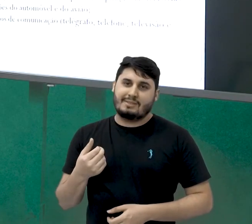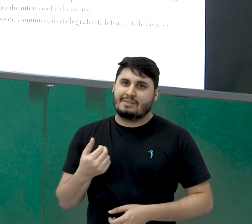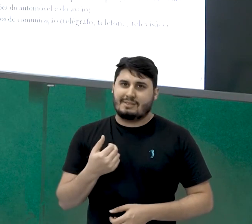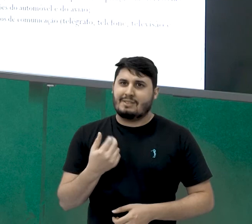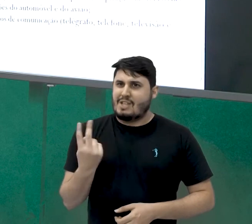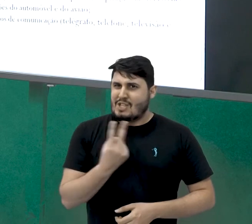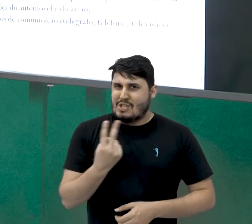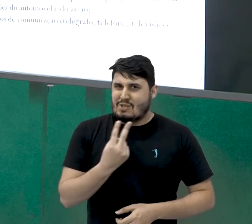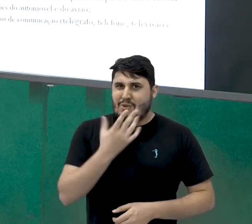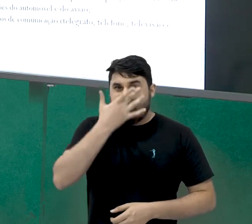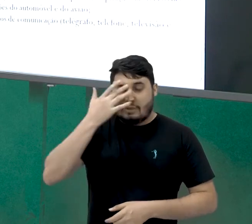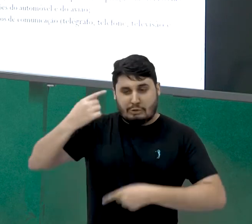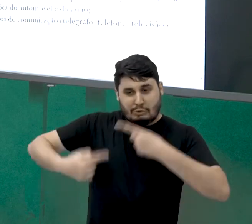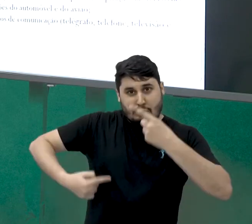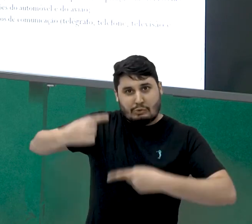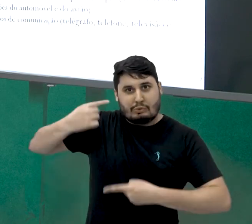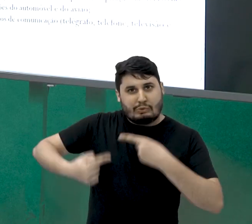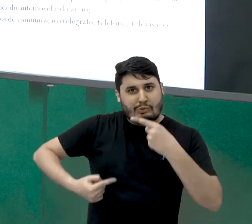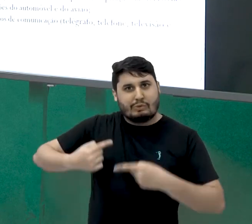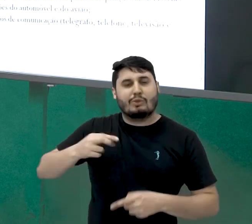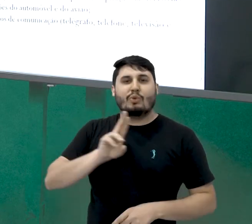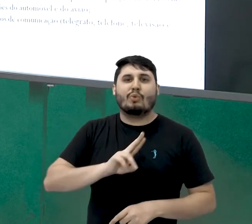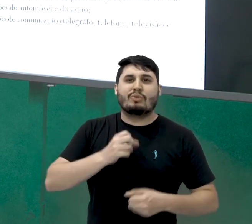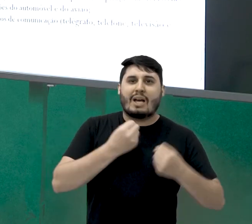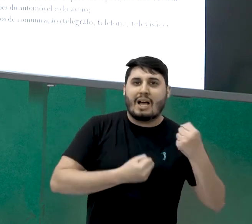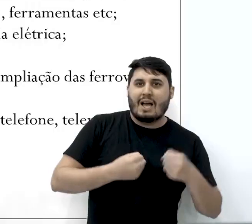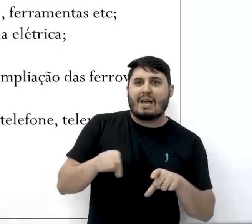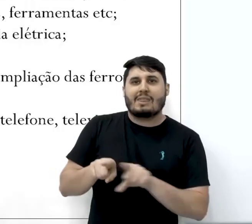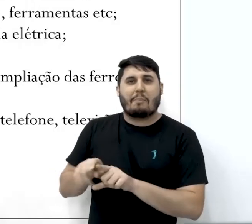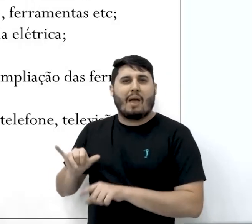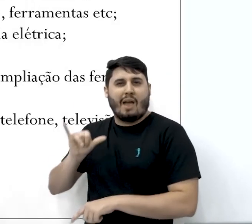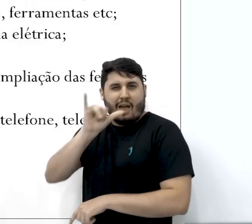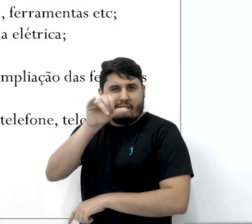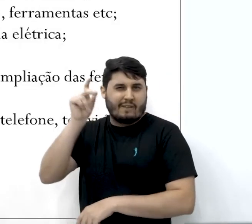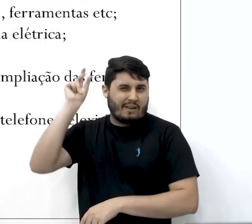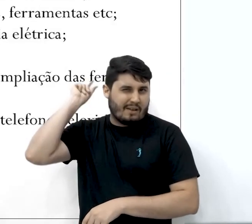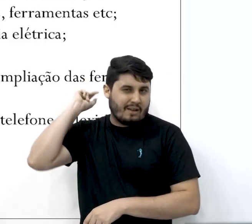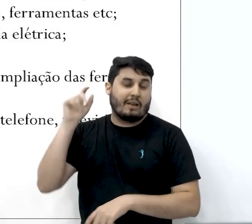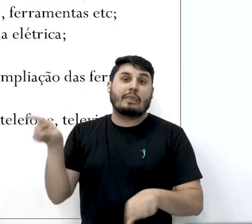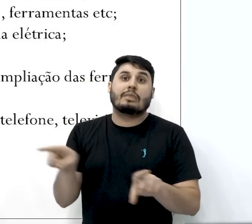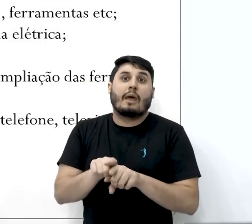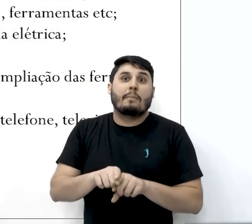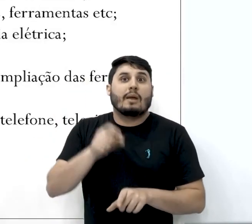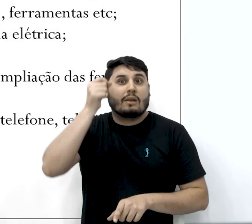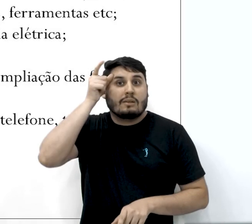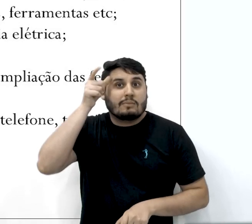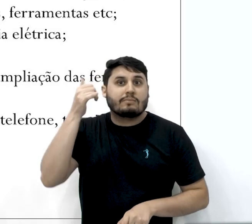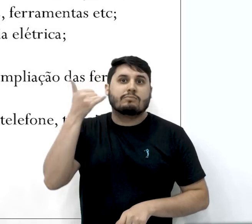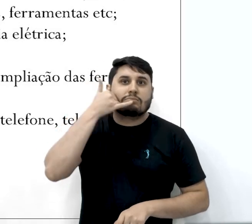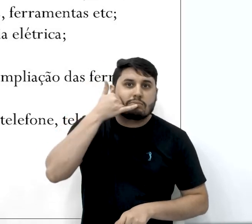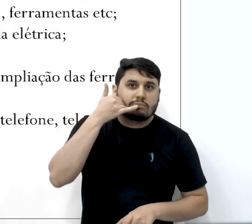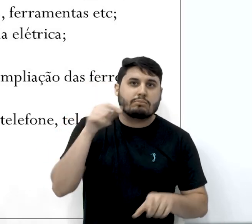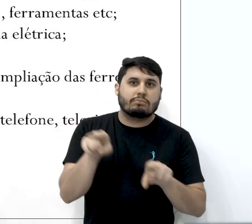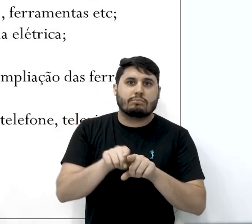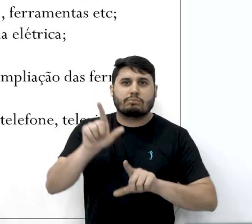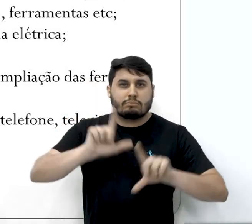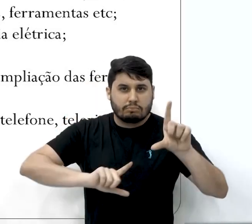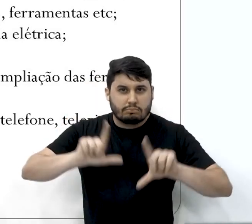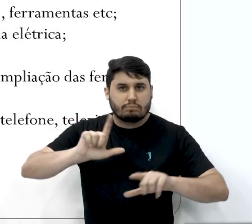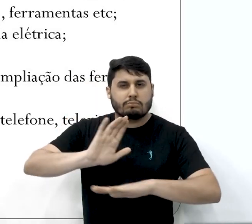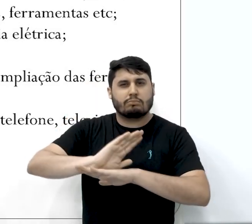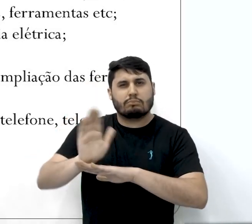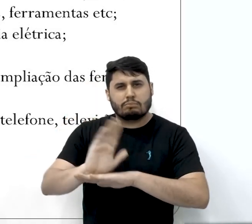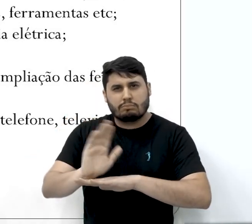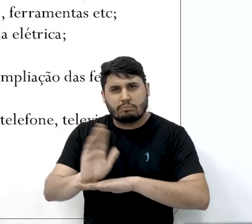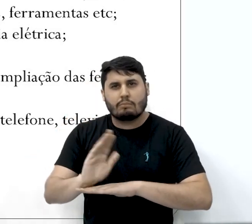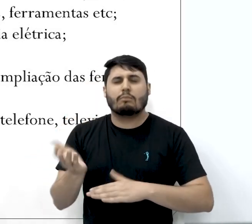Wright, né, dos Estados Unidos. Invenção dos meios de comunicação, telégrafo, telefone, televisão e o cinema. De todos esses aí, primeiro